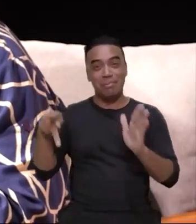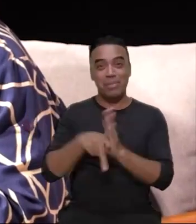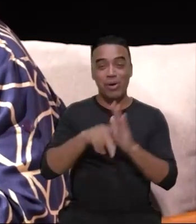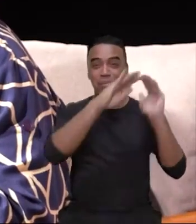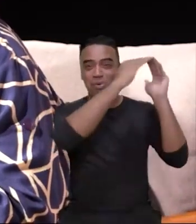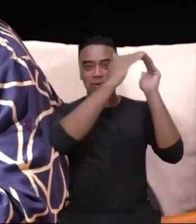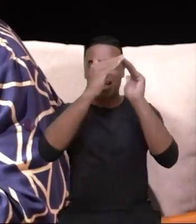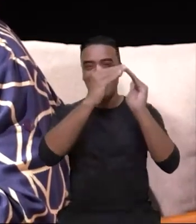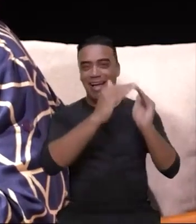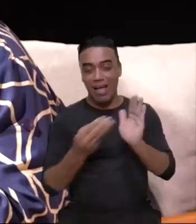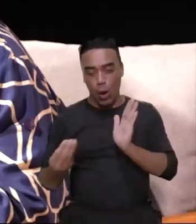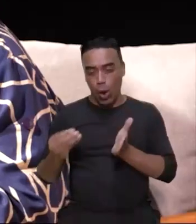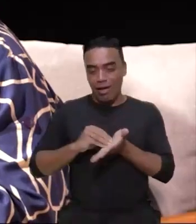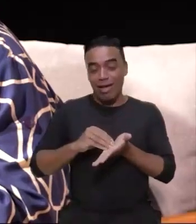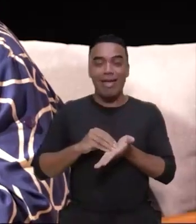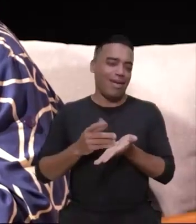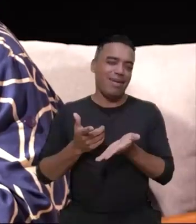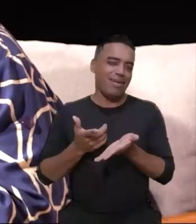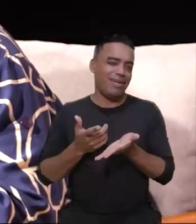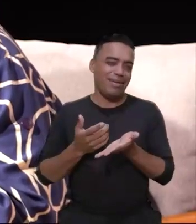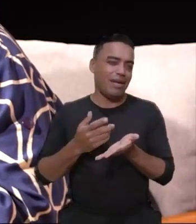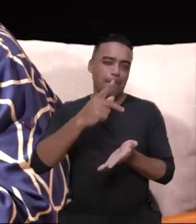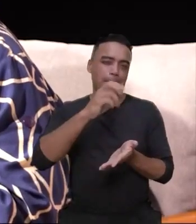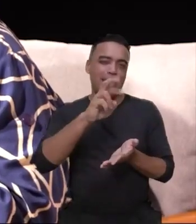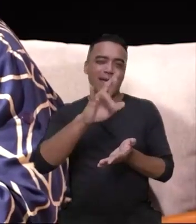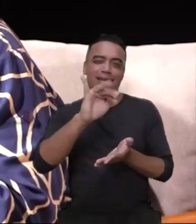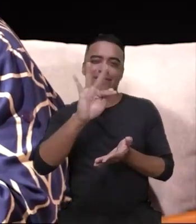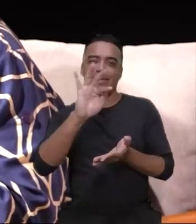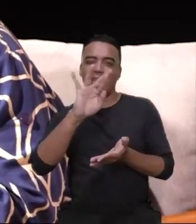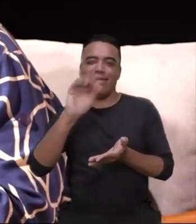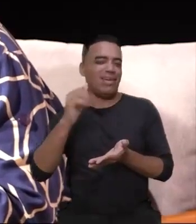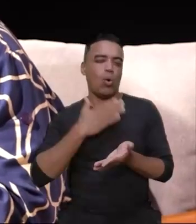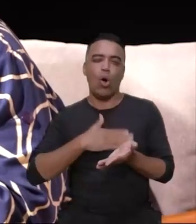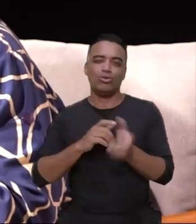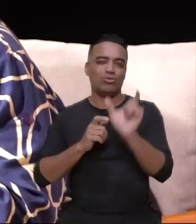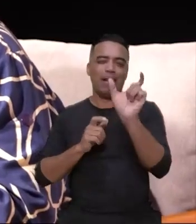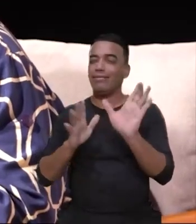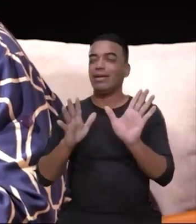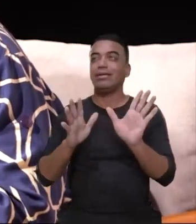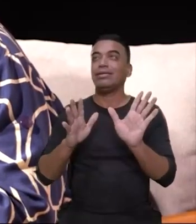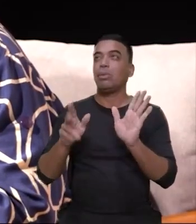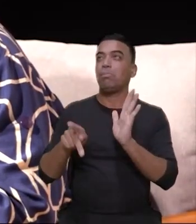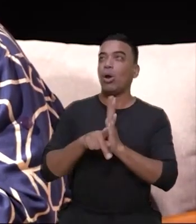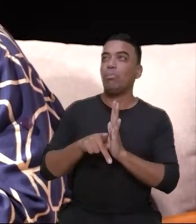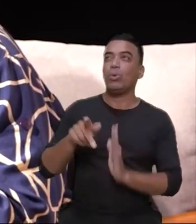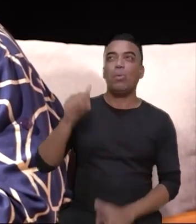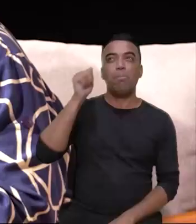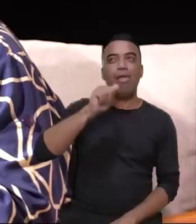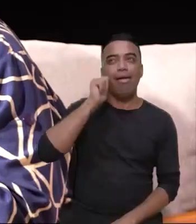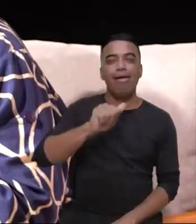da periferia, embora eu não goste desse termo, por mulheres,